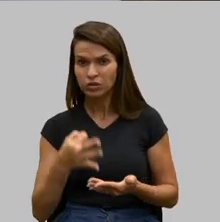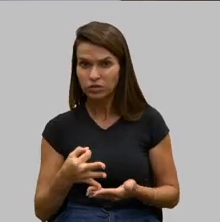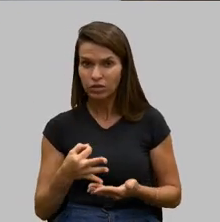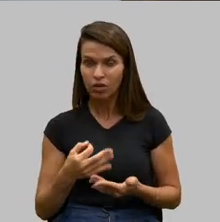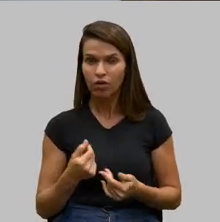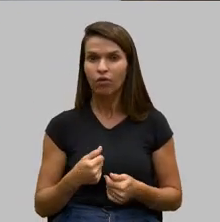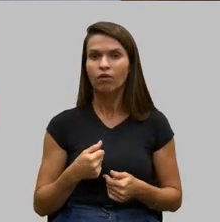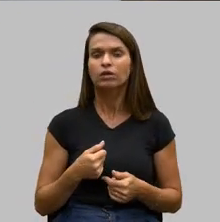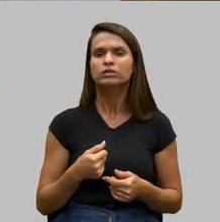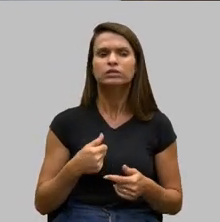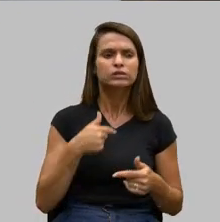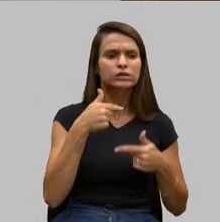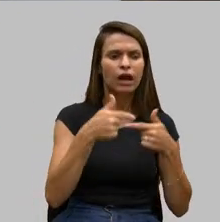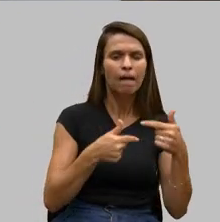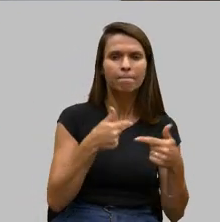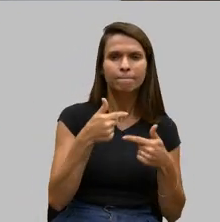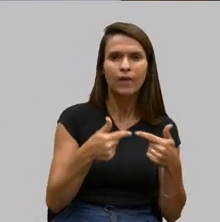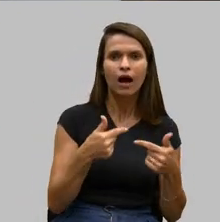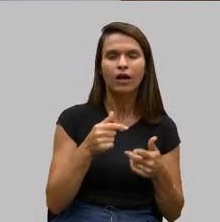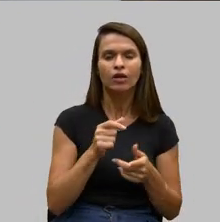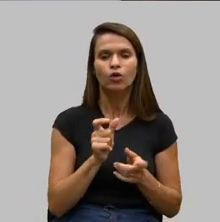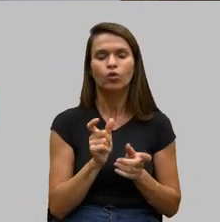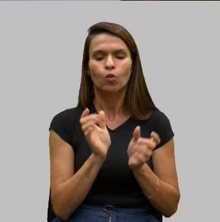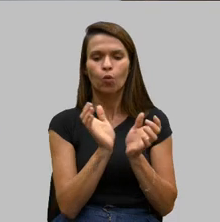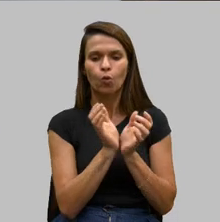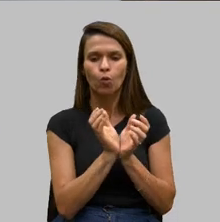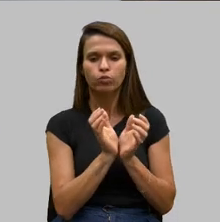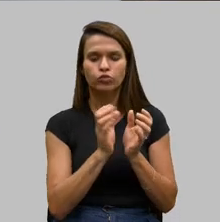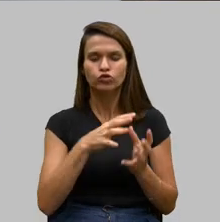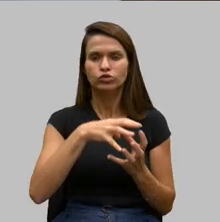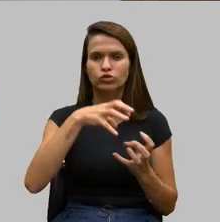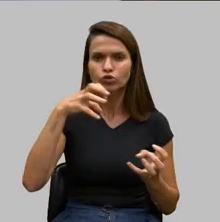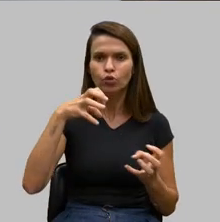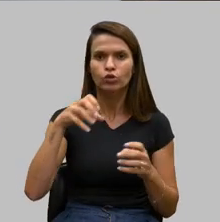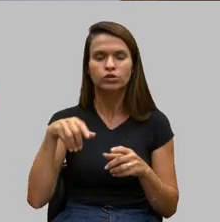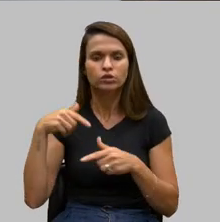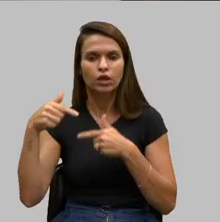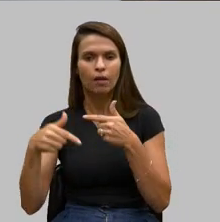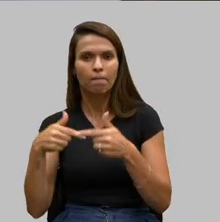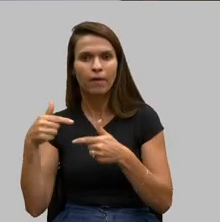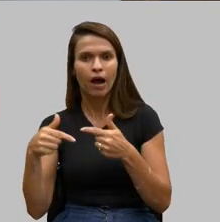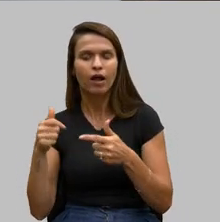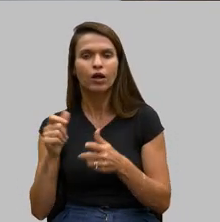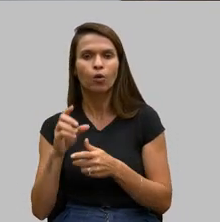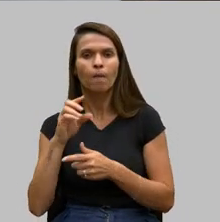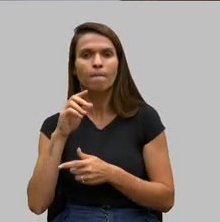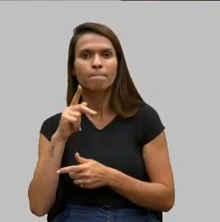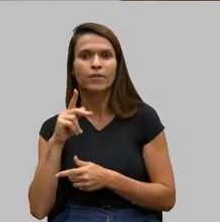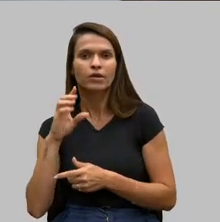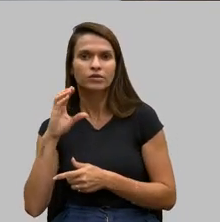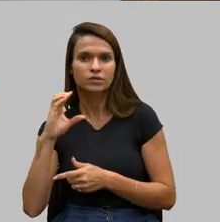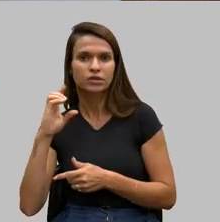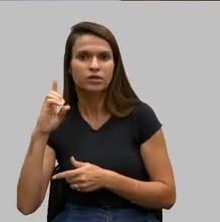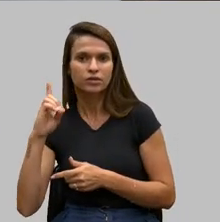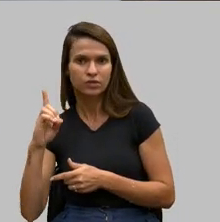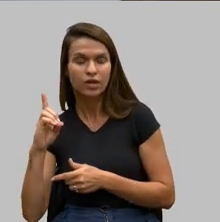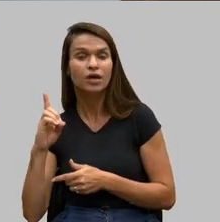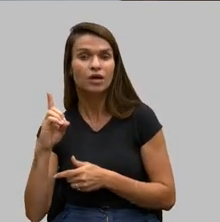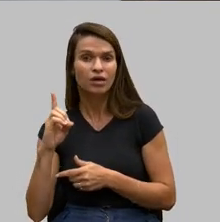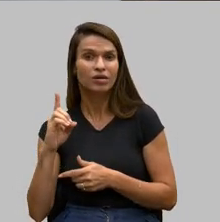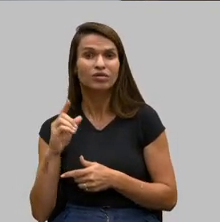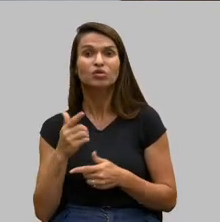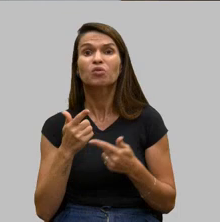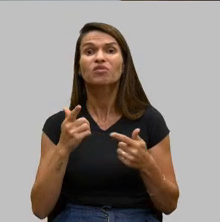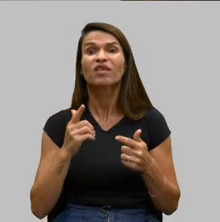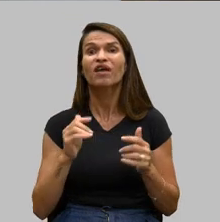deficiência não tem fim de semana não tem horário seu telefone vai tocar e você vai largar tudo